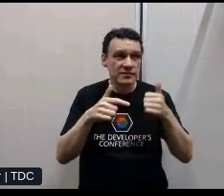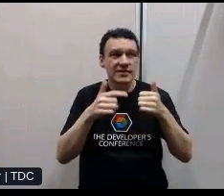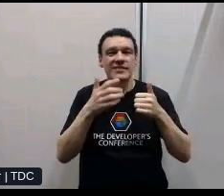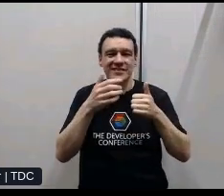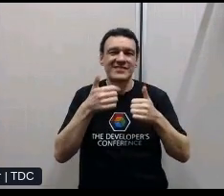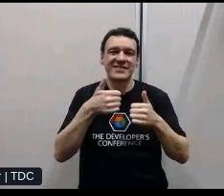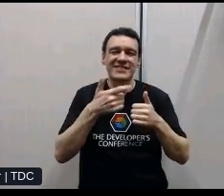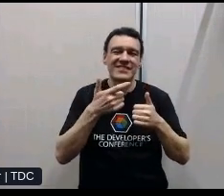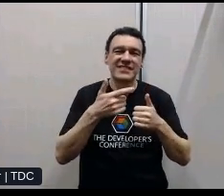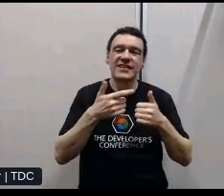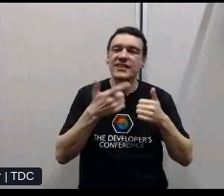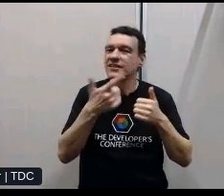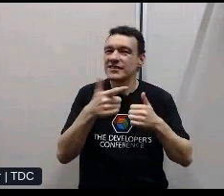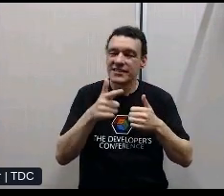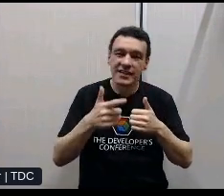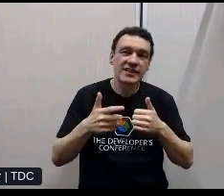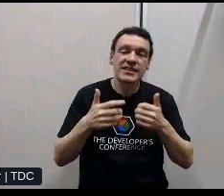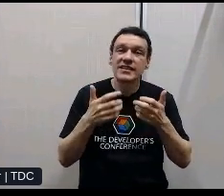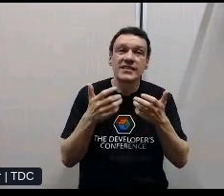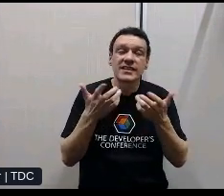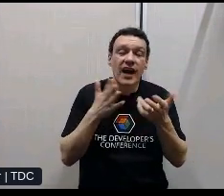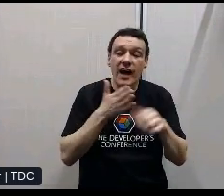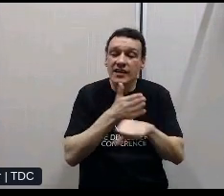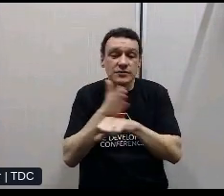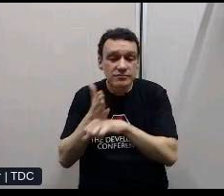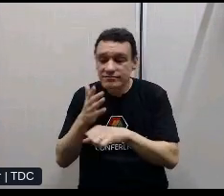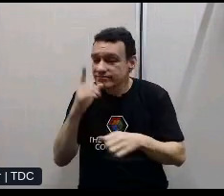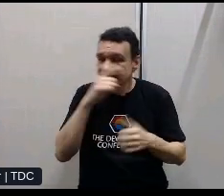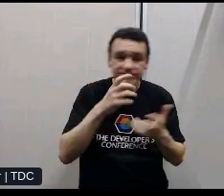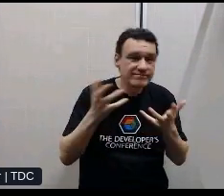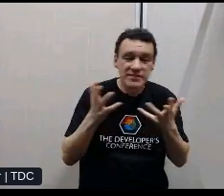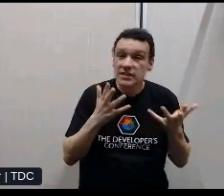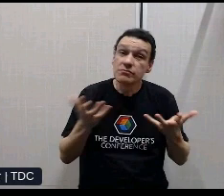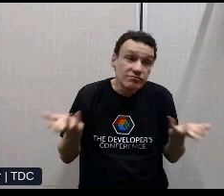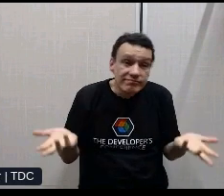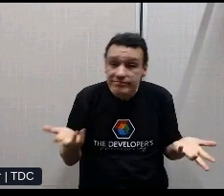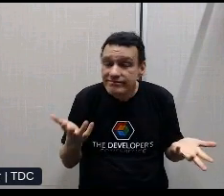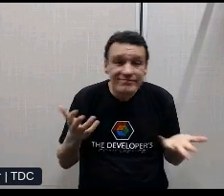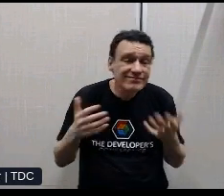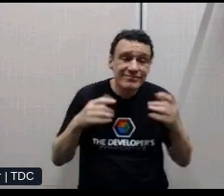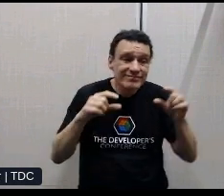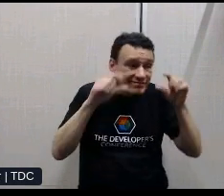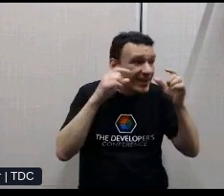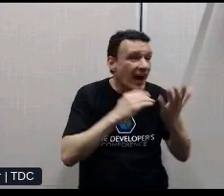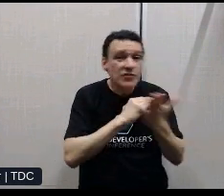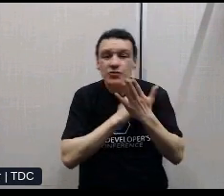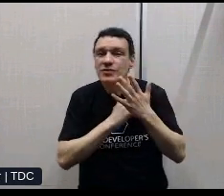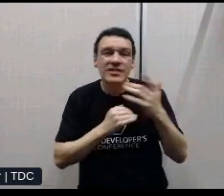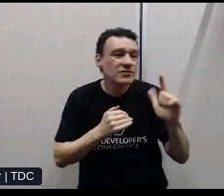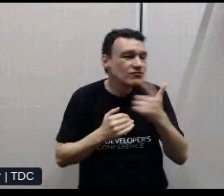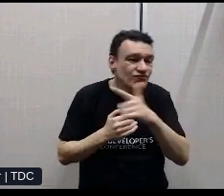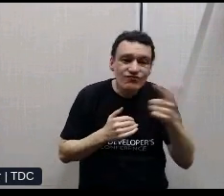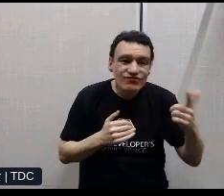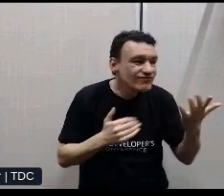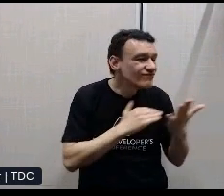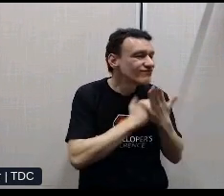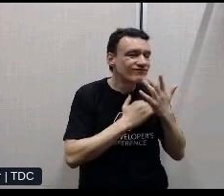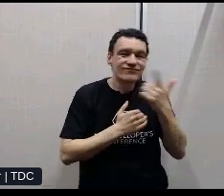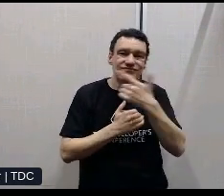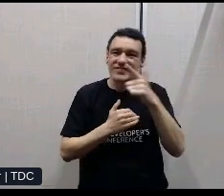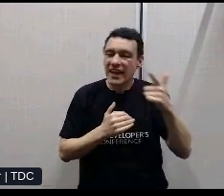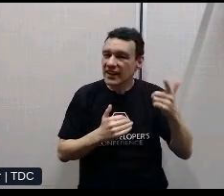computador, você pode ter aí cognitivo, né, alguma coisa que